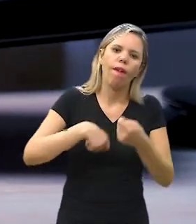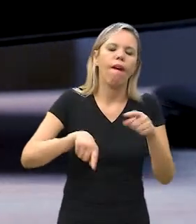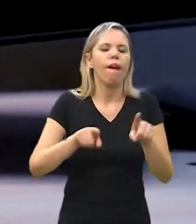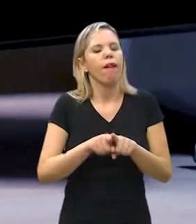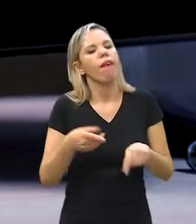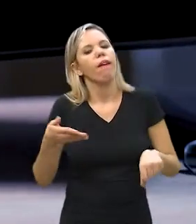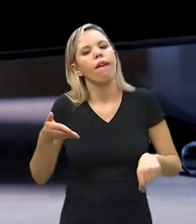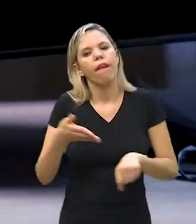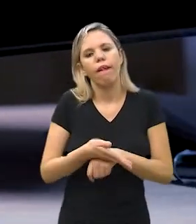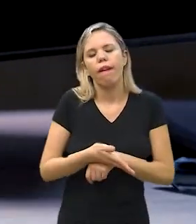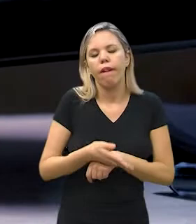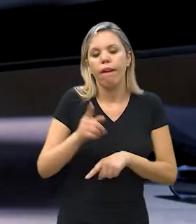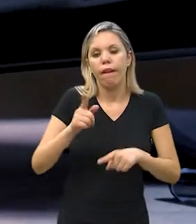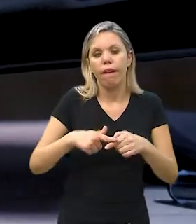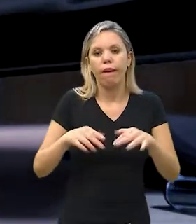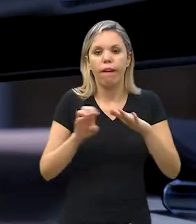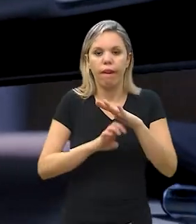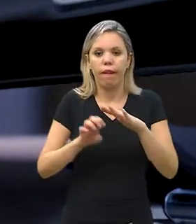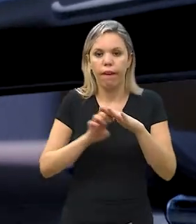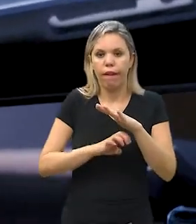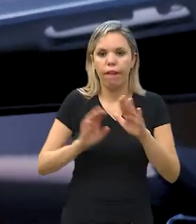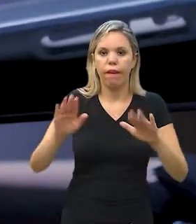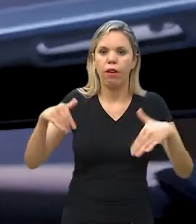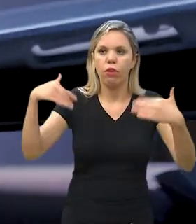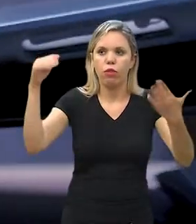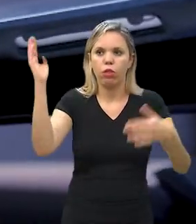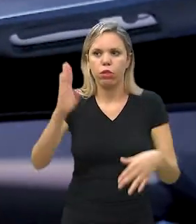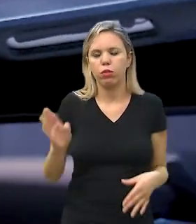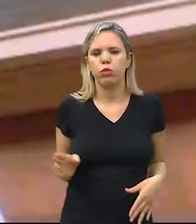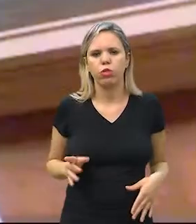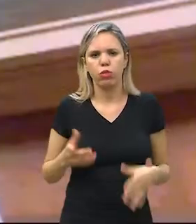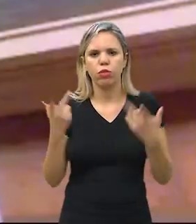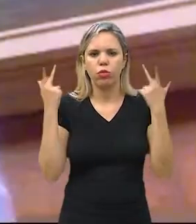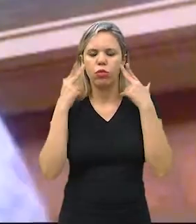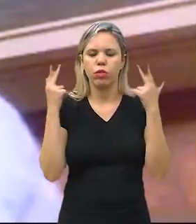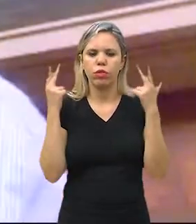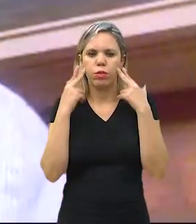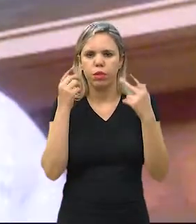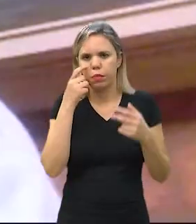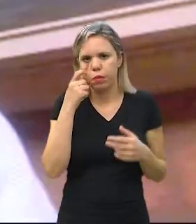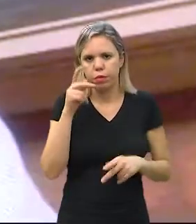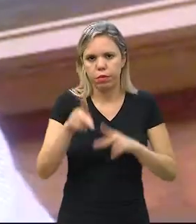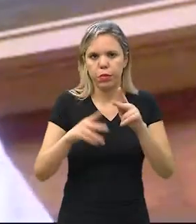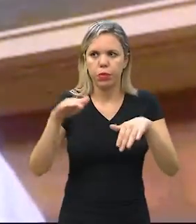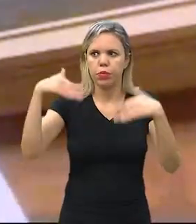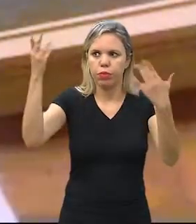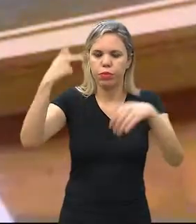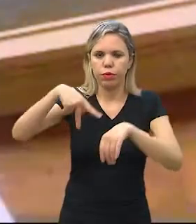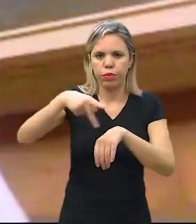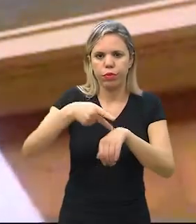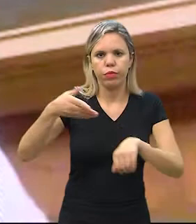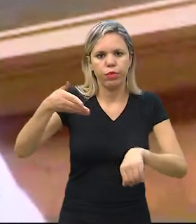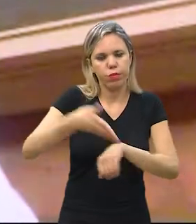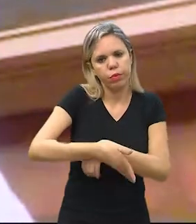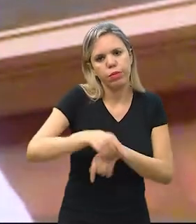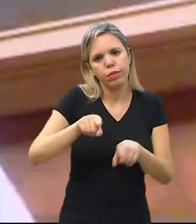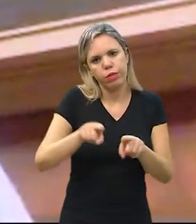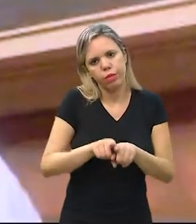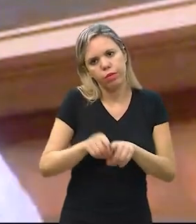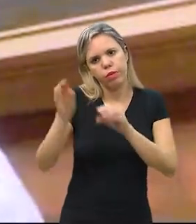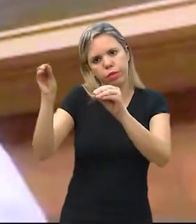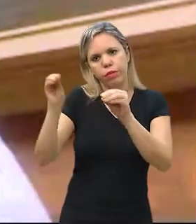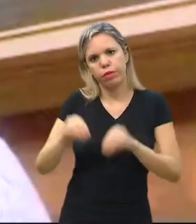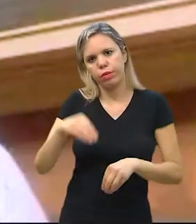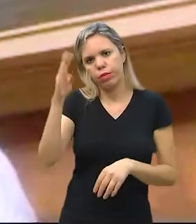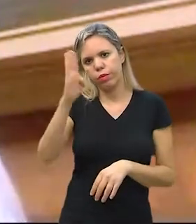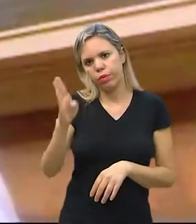e também acessar essas empresas que estão fora do Brasil. É muito comum, Mirna, pessoas de outros países que